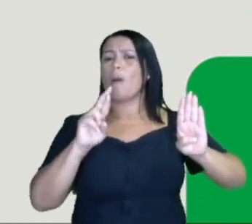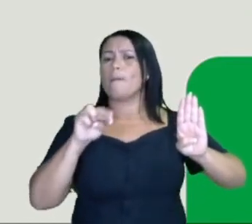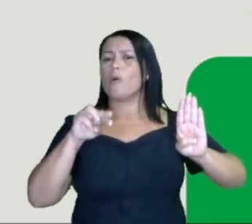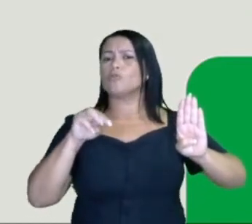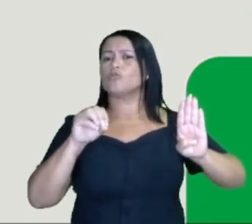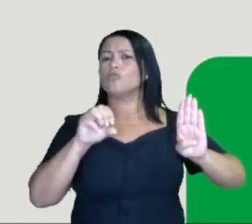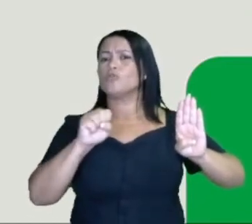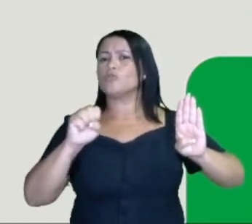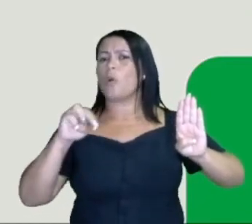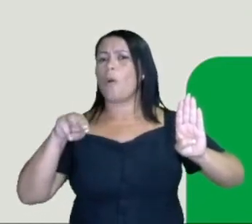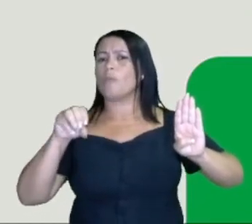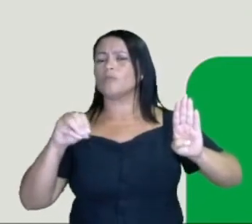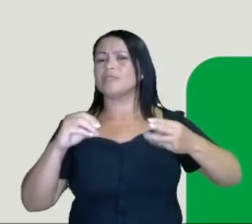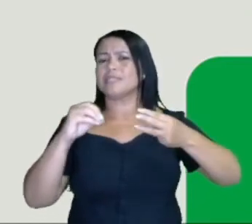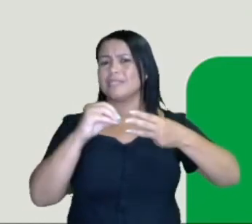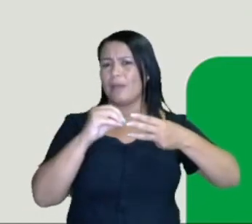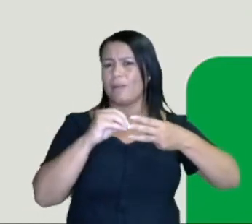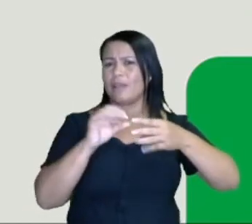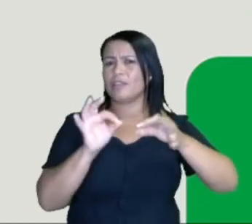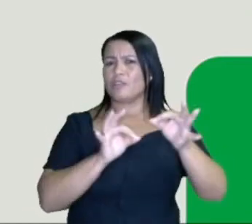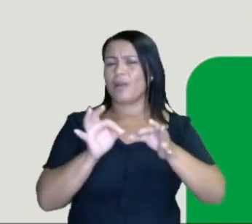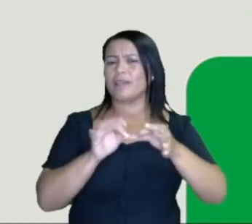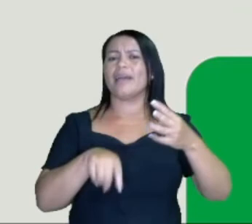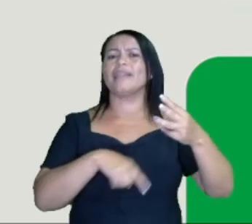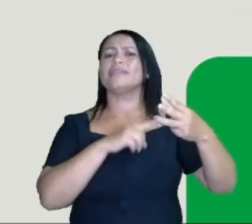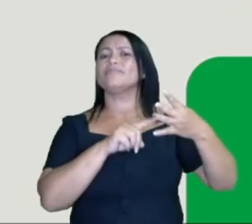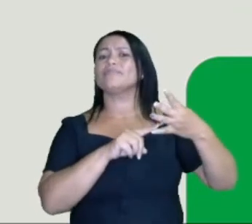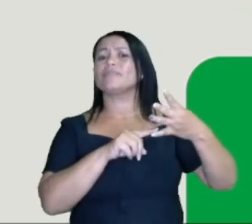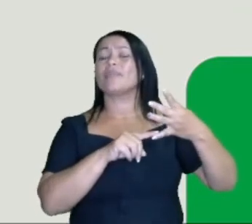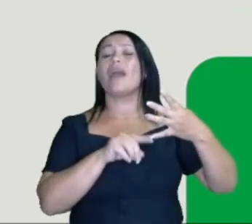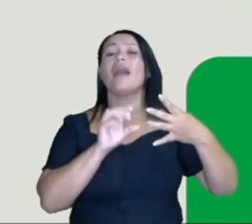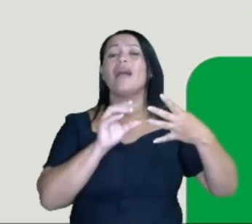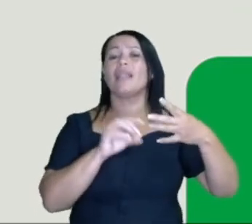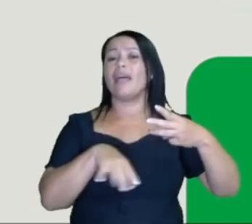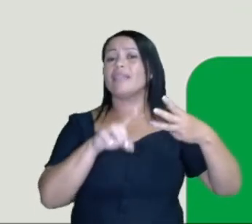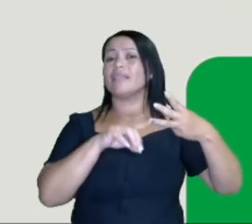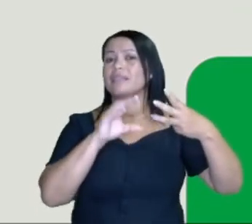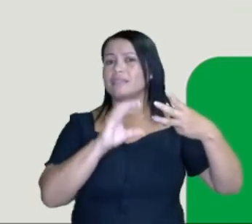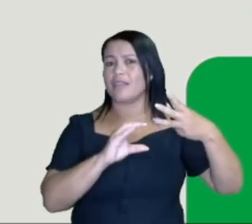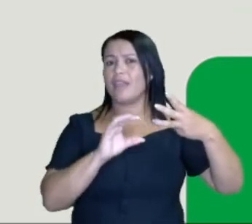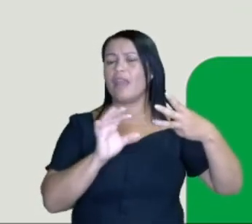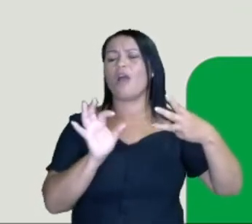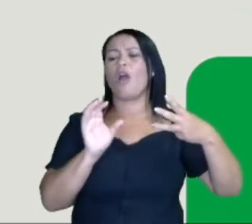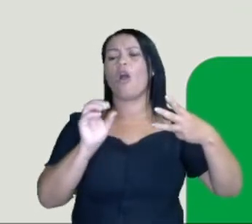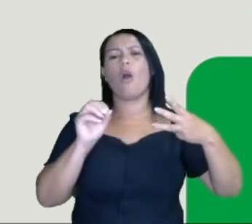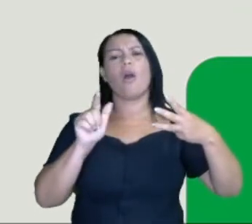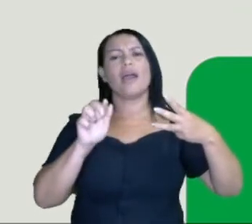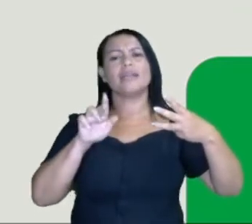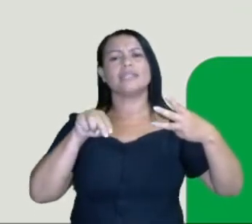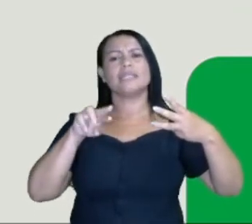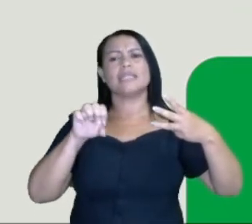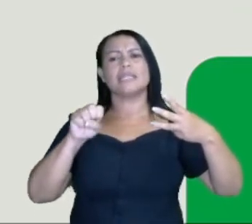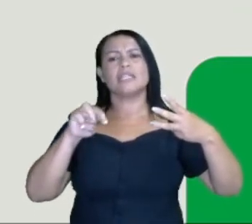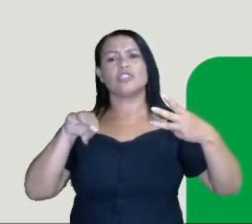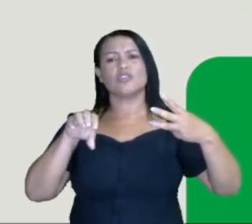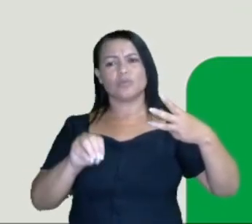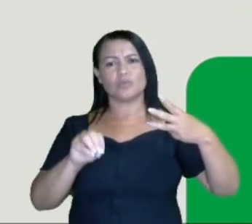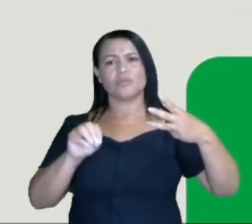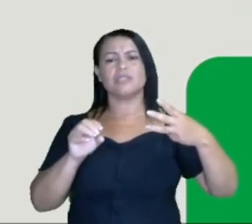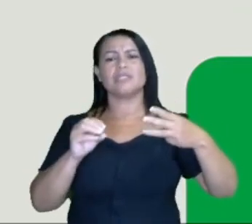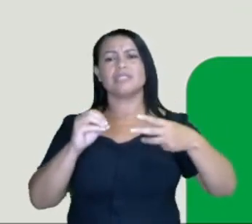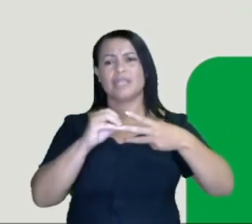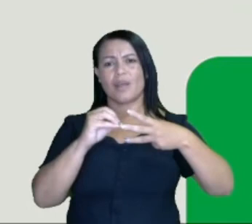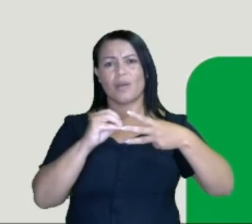organela. Letra C, organismos, células e carioteca. Ou letra